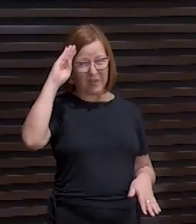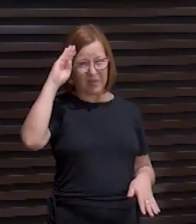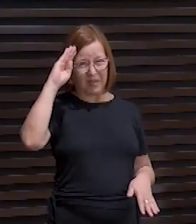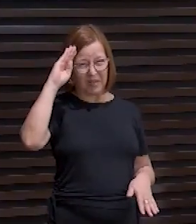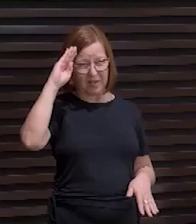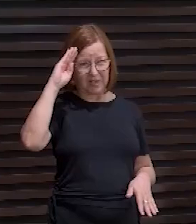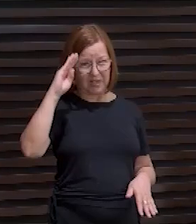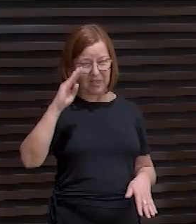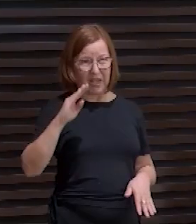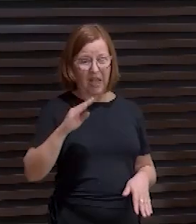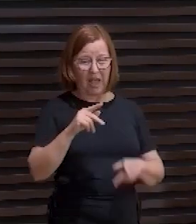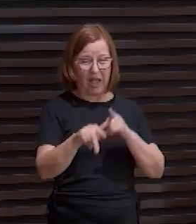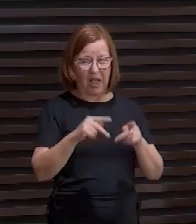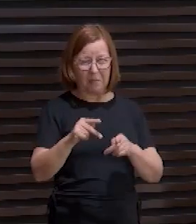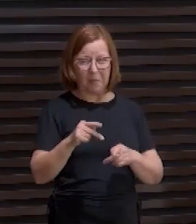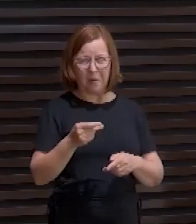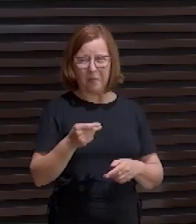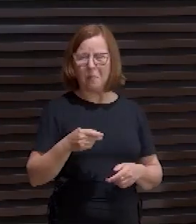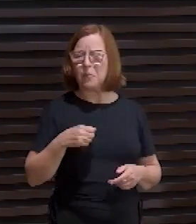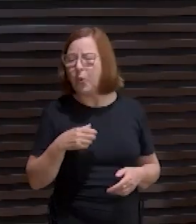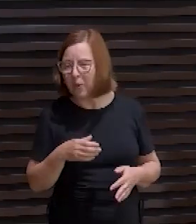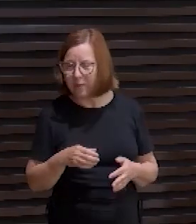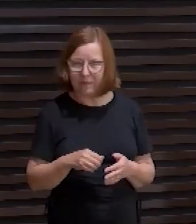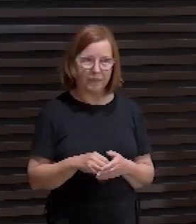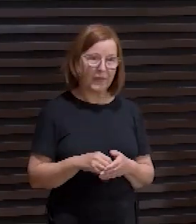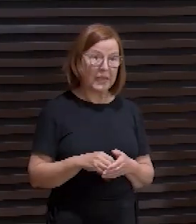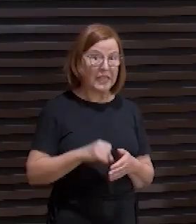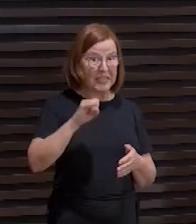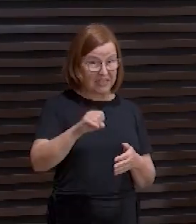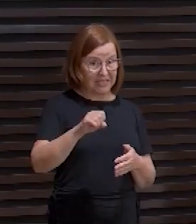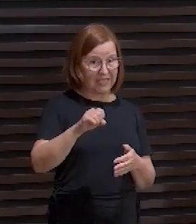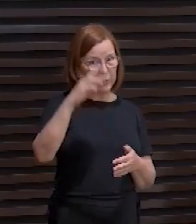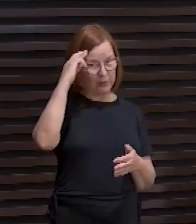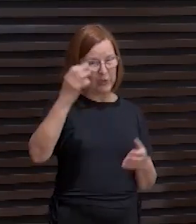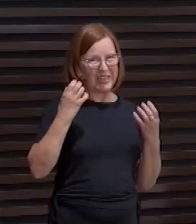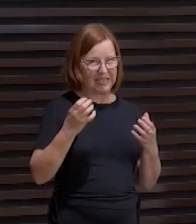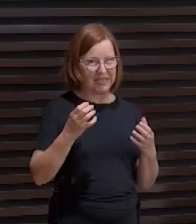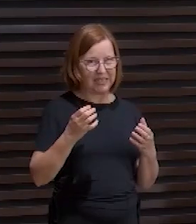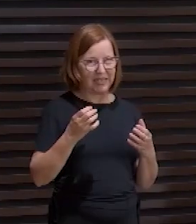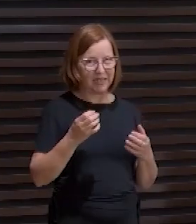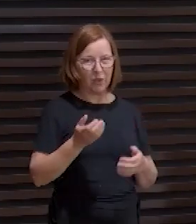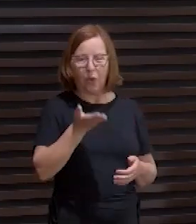com um simples sopro, ele podia ter dissipado aqueles romanos que o agrediam.